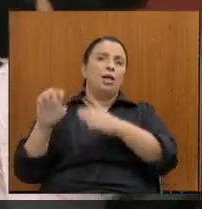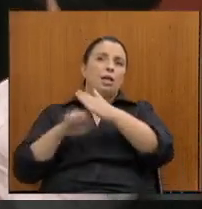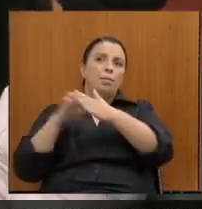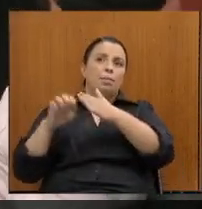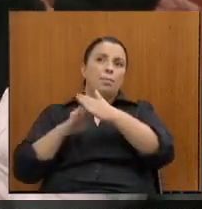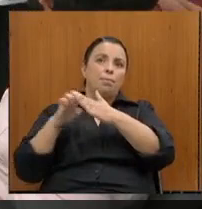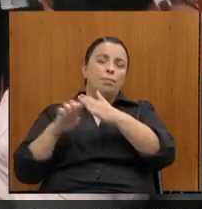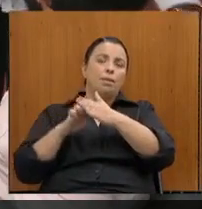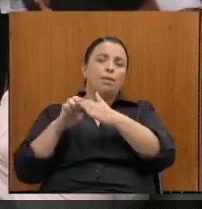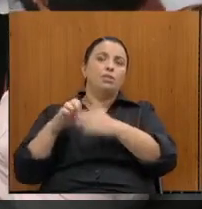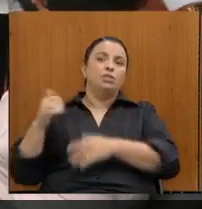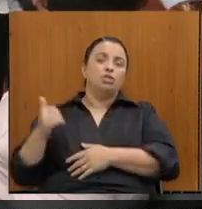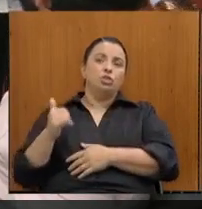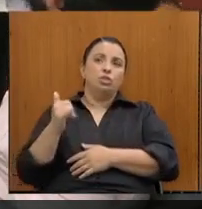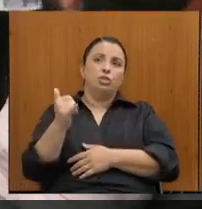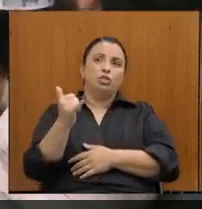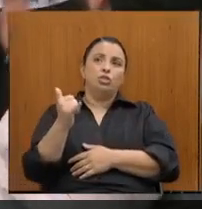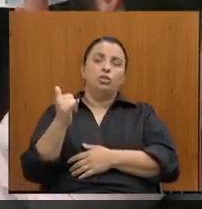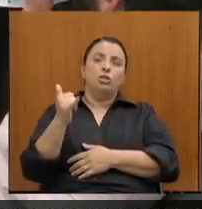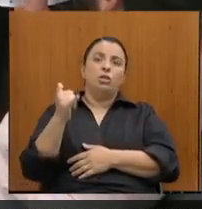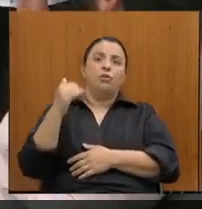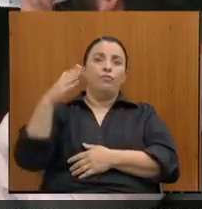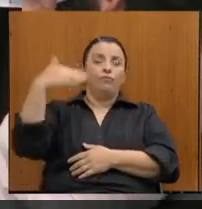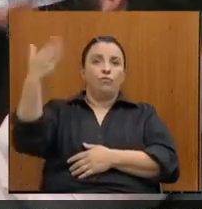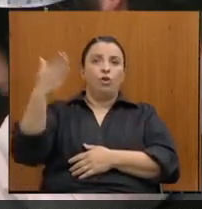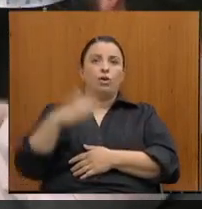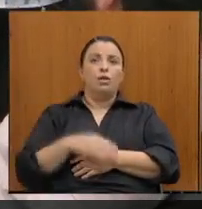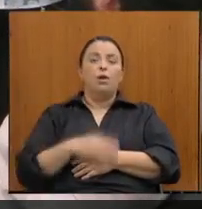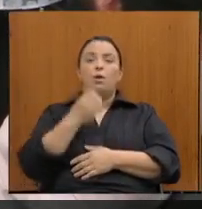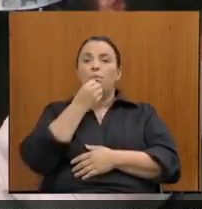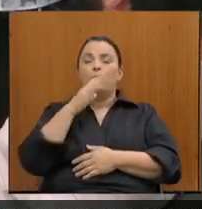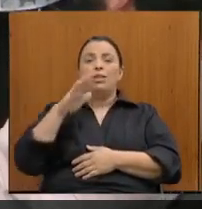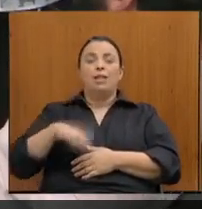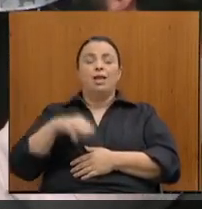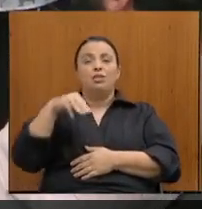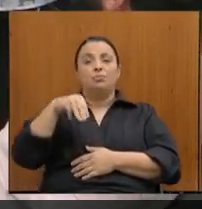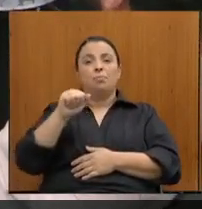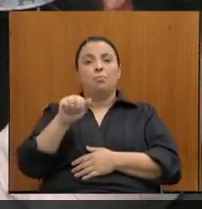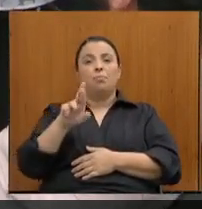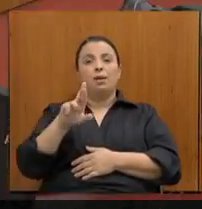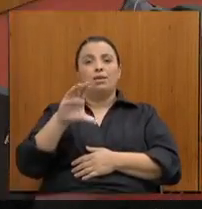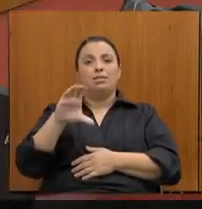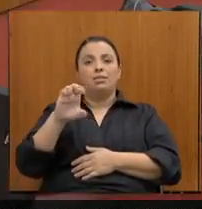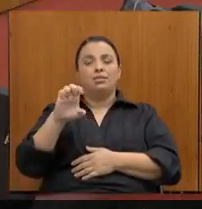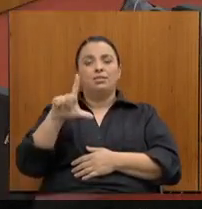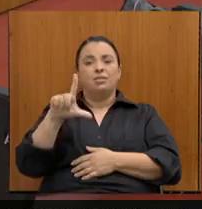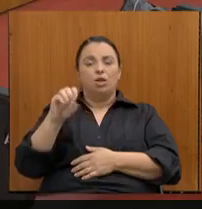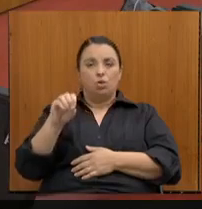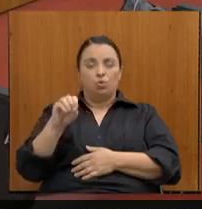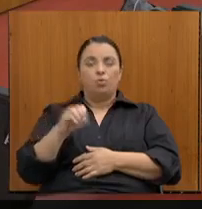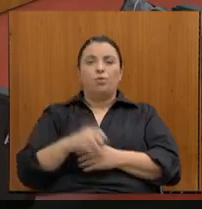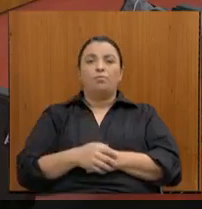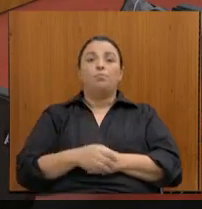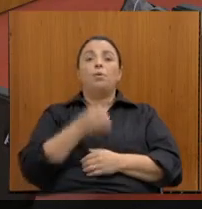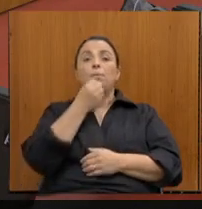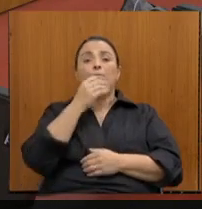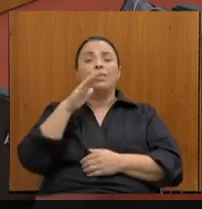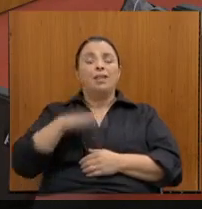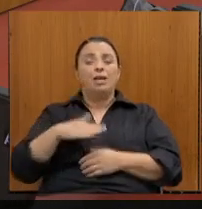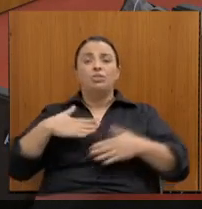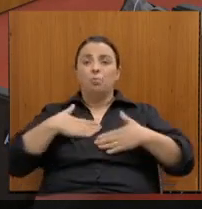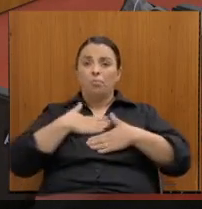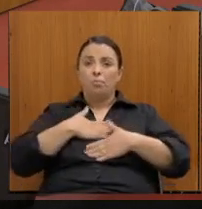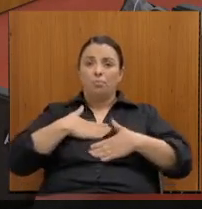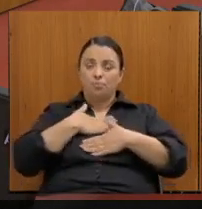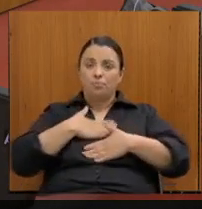Boa tarde Marcelo boa tarde o prazer